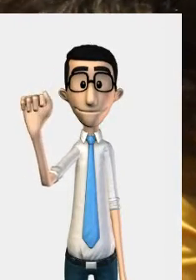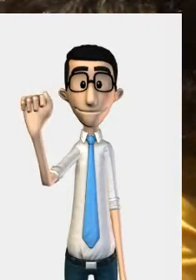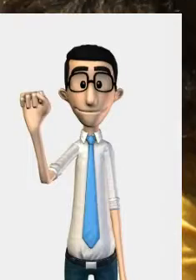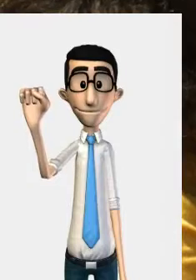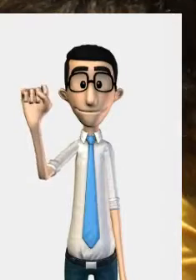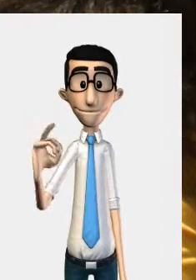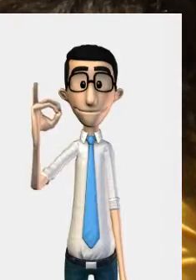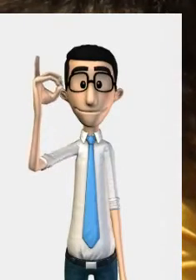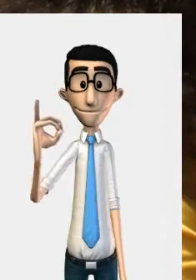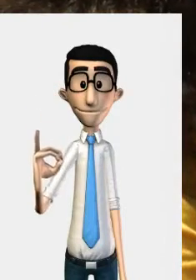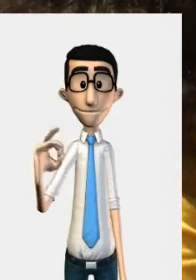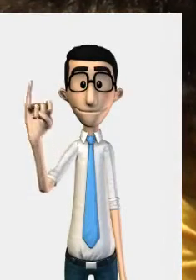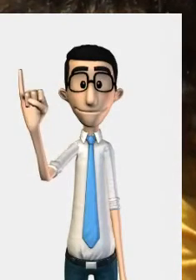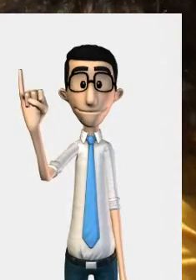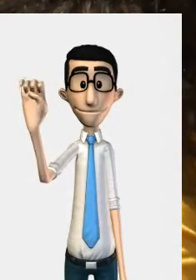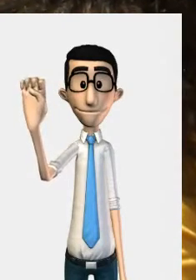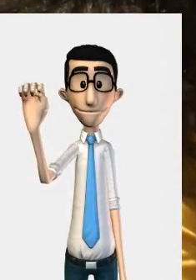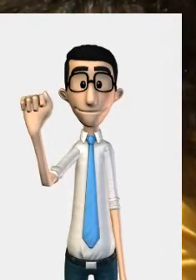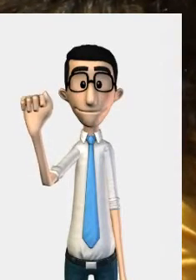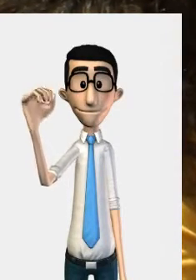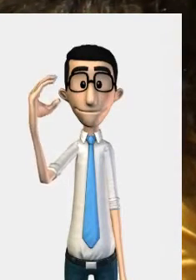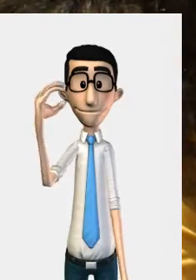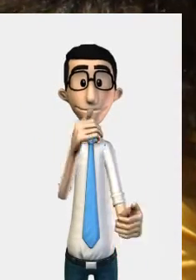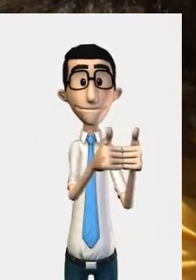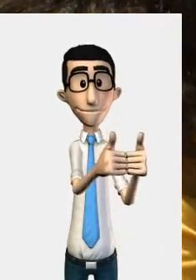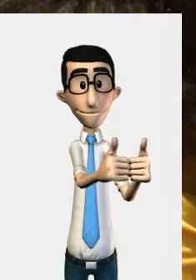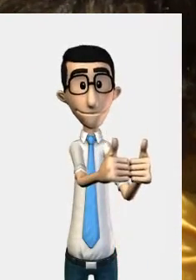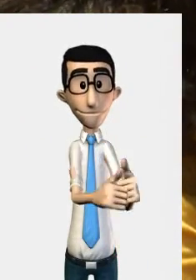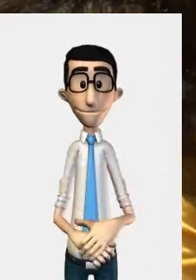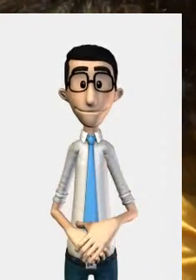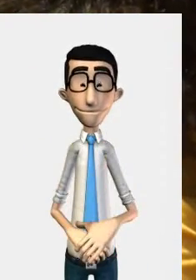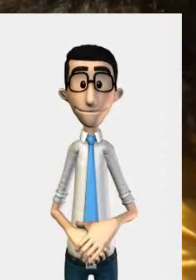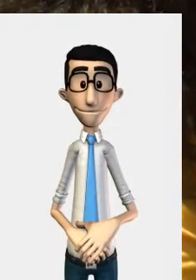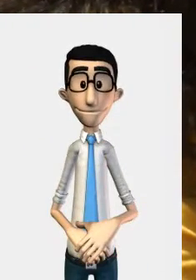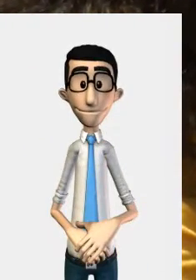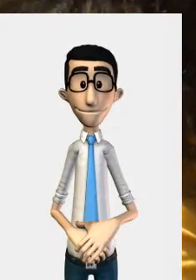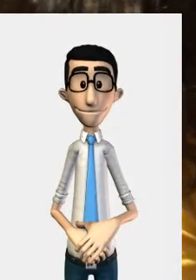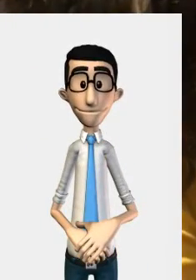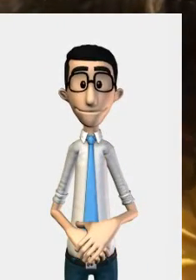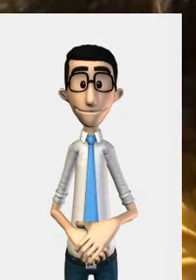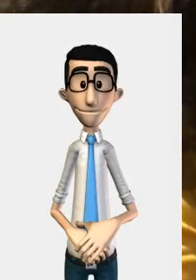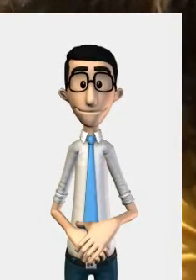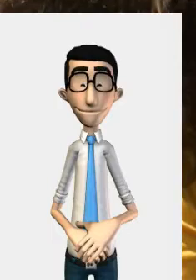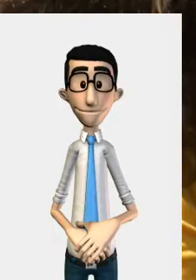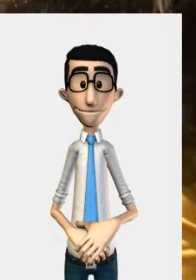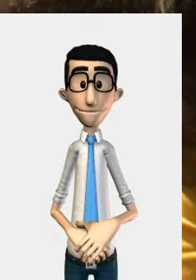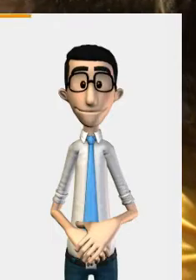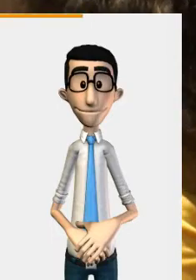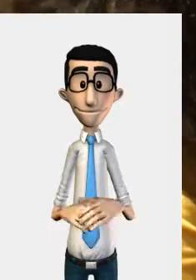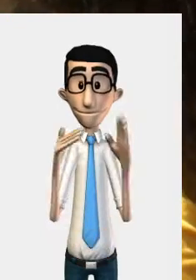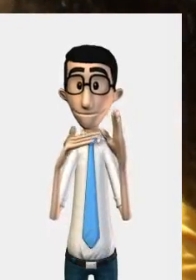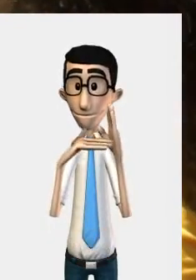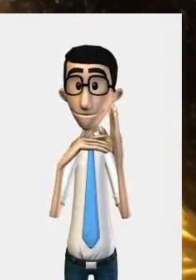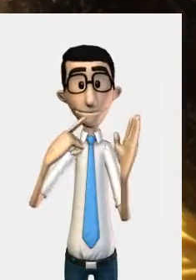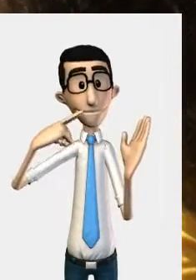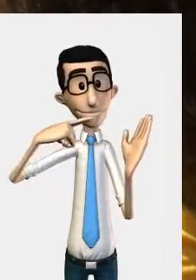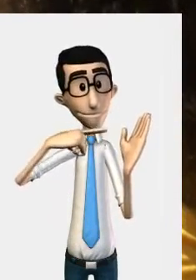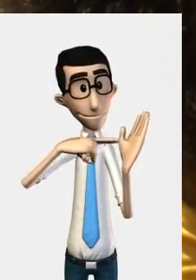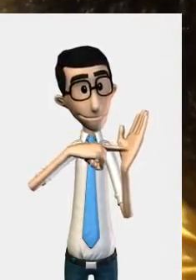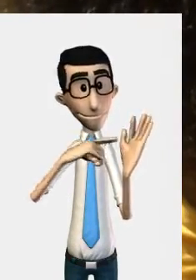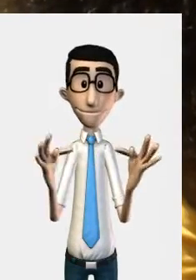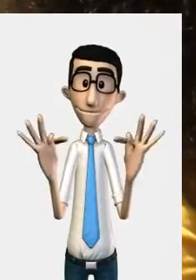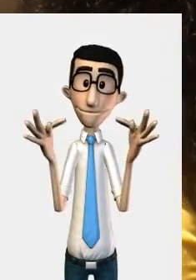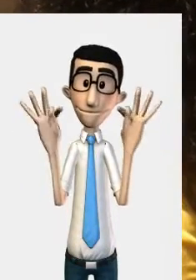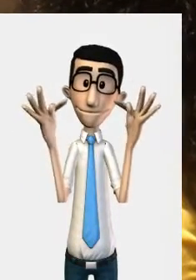da terapia ABA. Agora, cada caso é um caso. E claro, existem crianças que tem o problema da